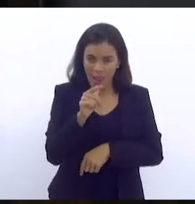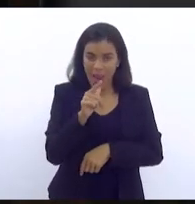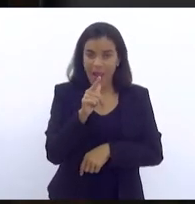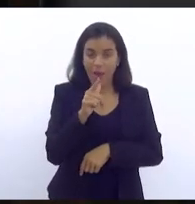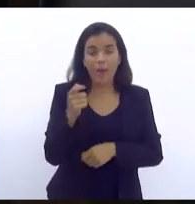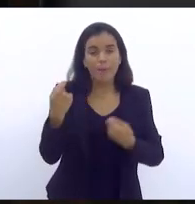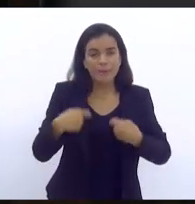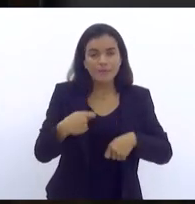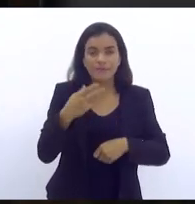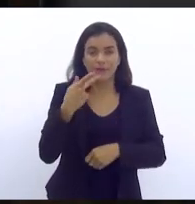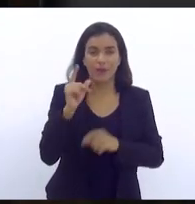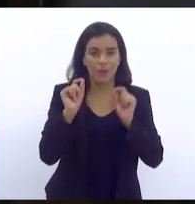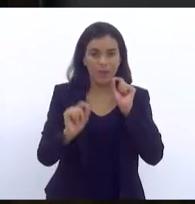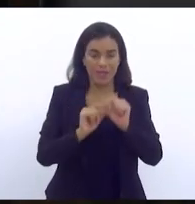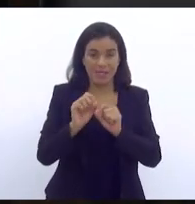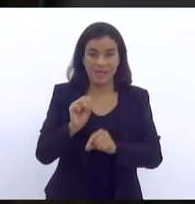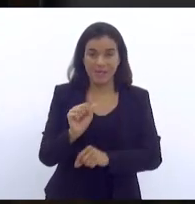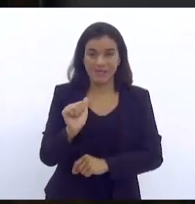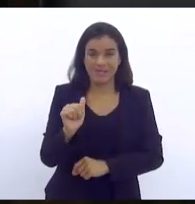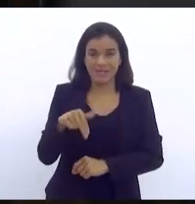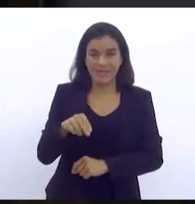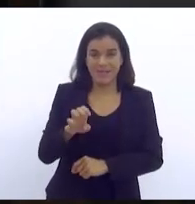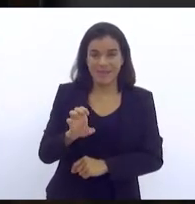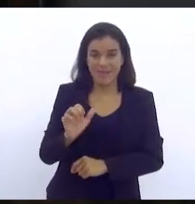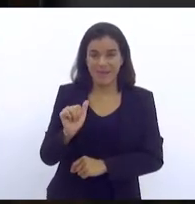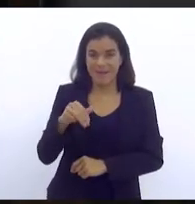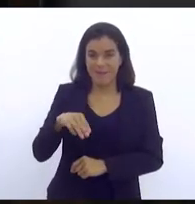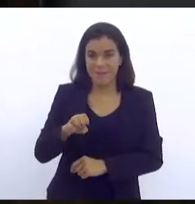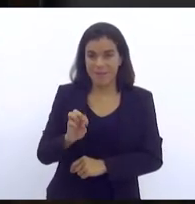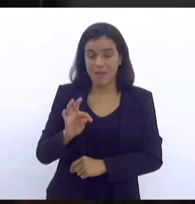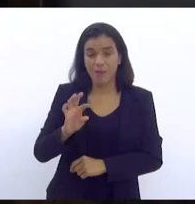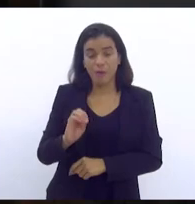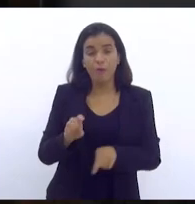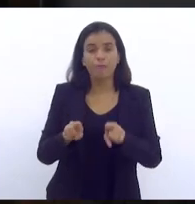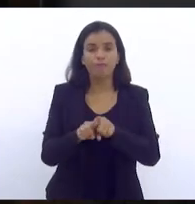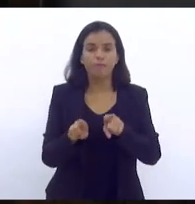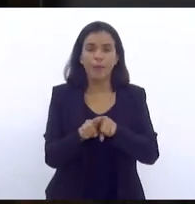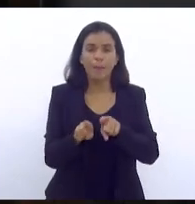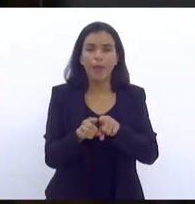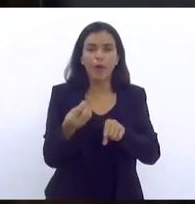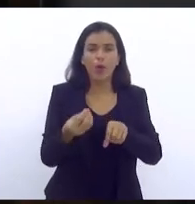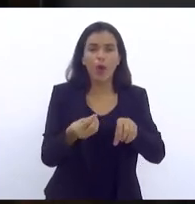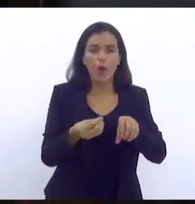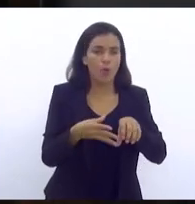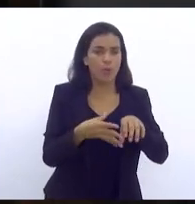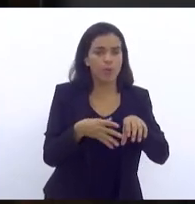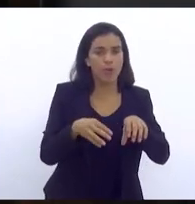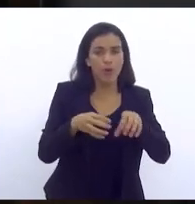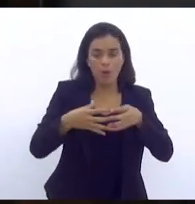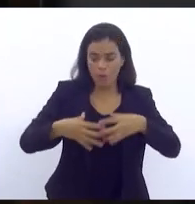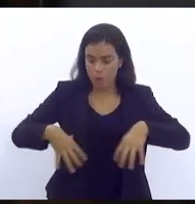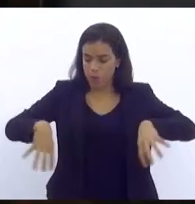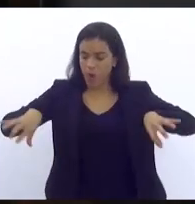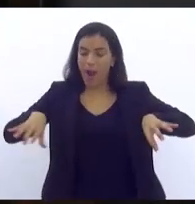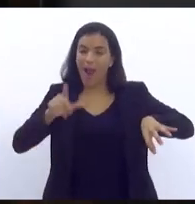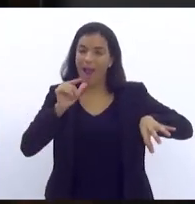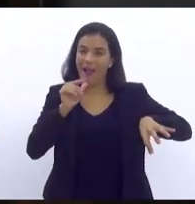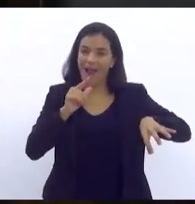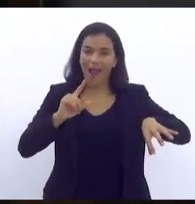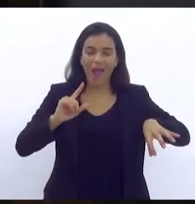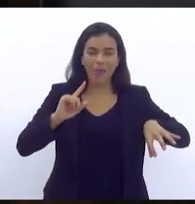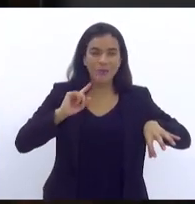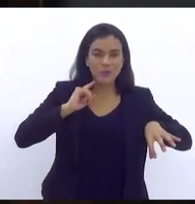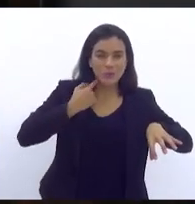saneamento Ou seja é preciso falar também da recepção do esgoto da Separação dele águas